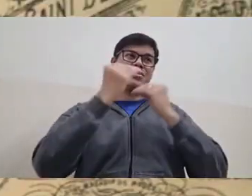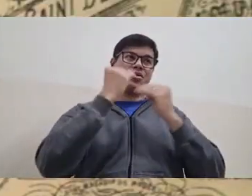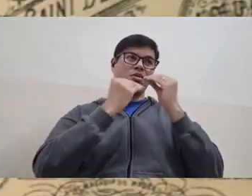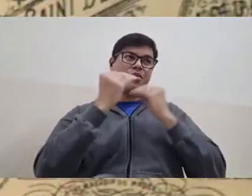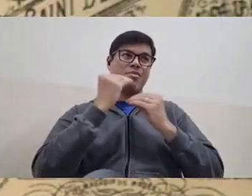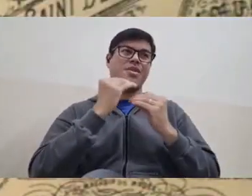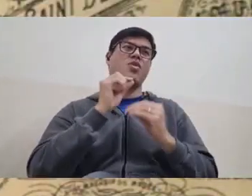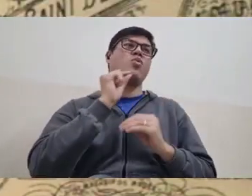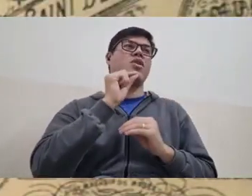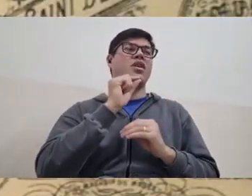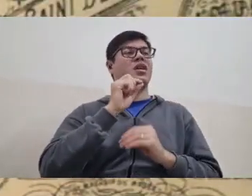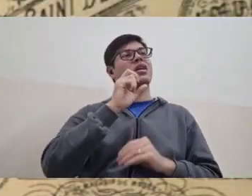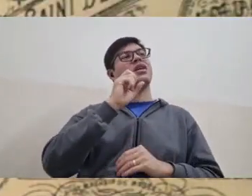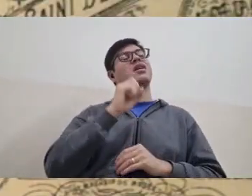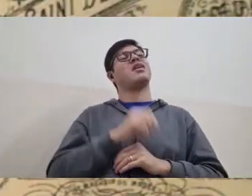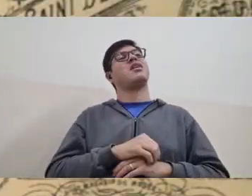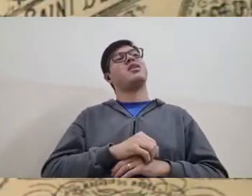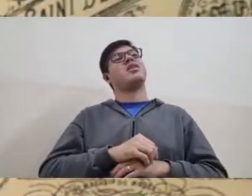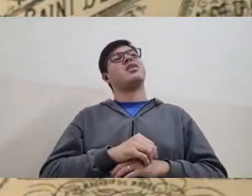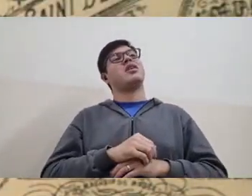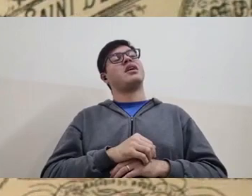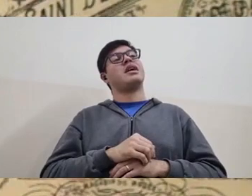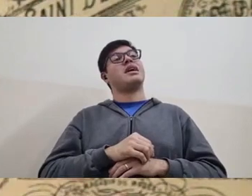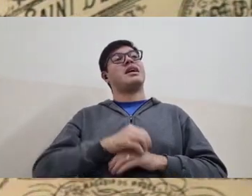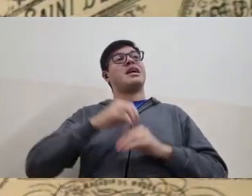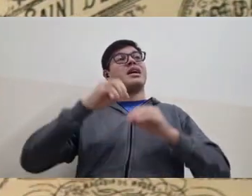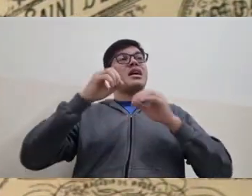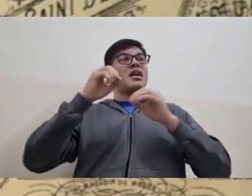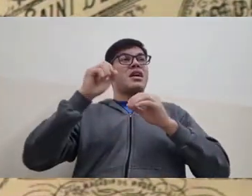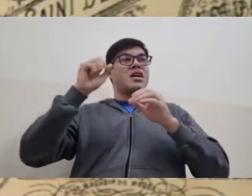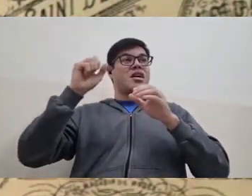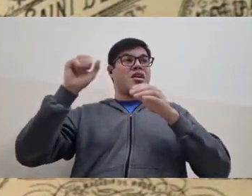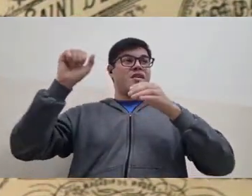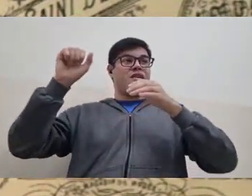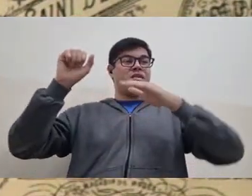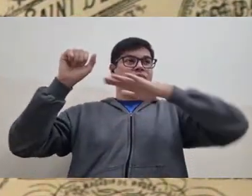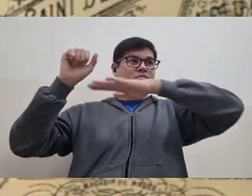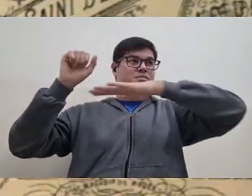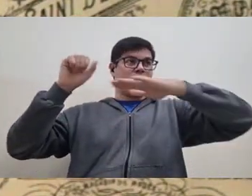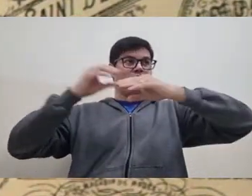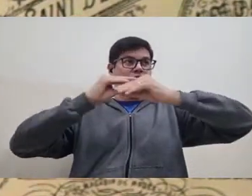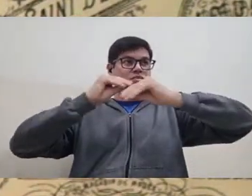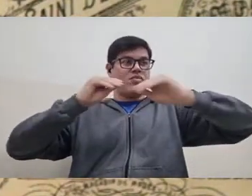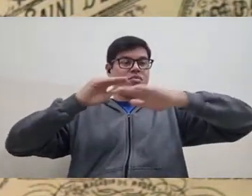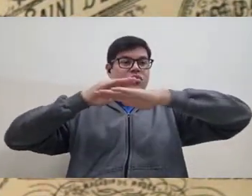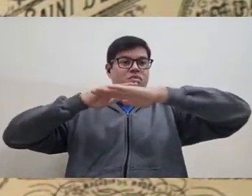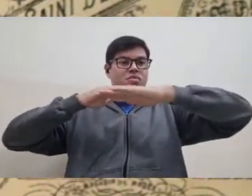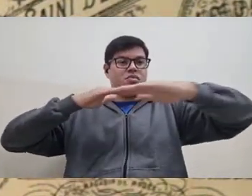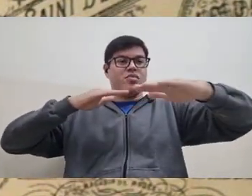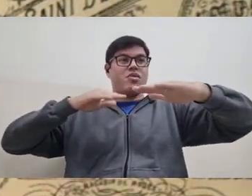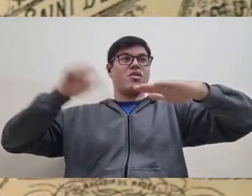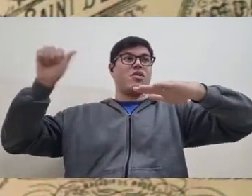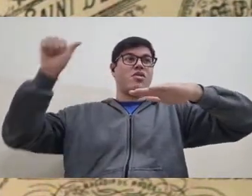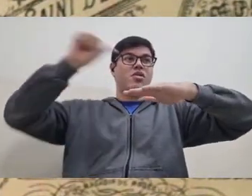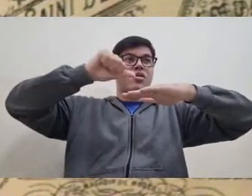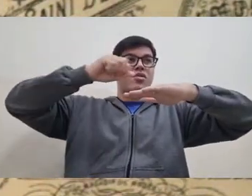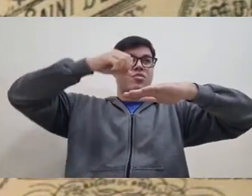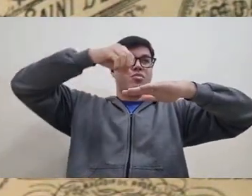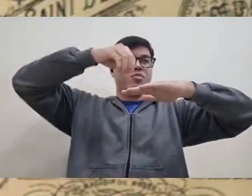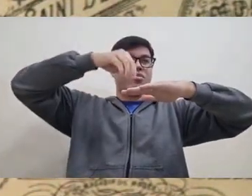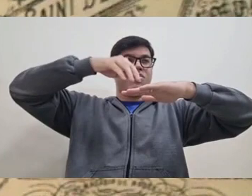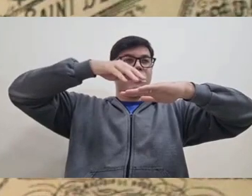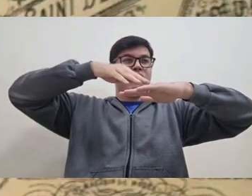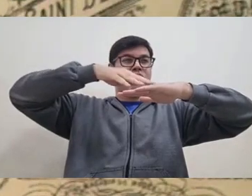do glifosato? O glifosato ele é bastante aderente no solo. Então, quando você aplica no mato, no solo, ele